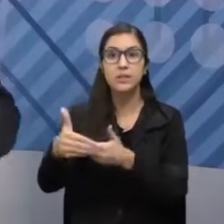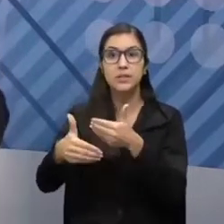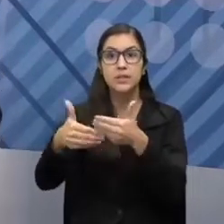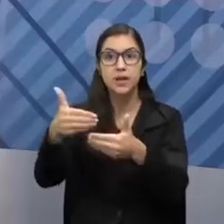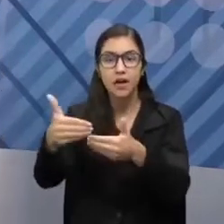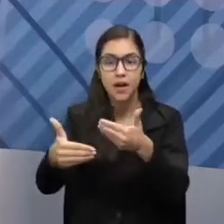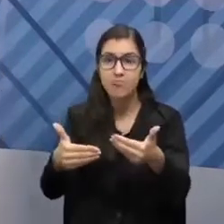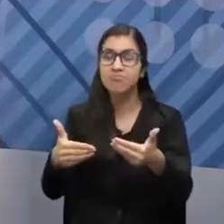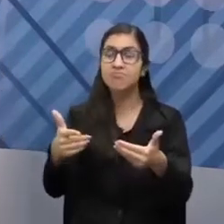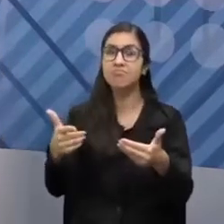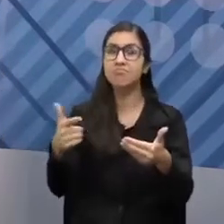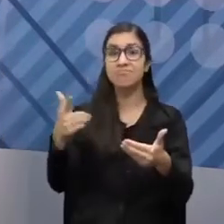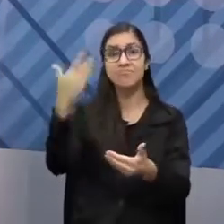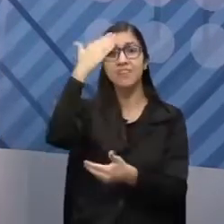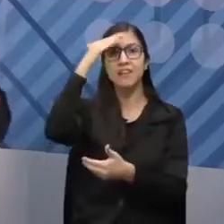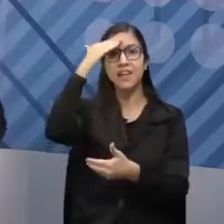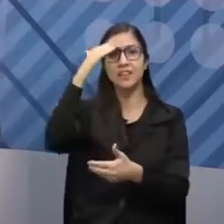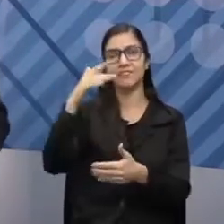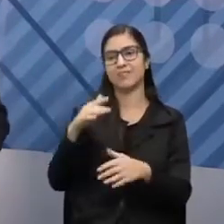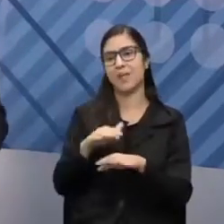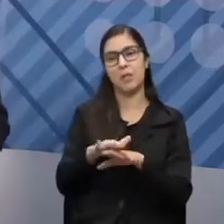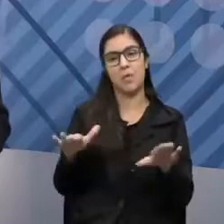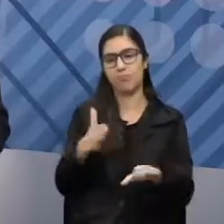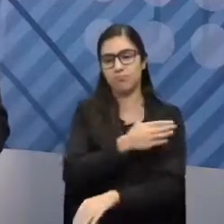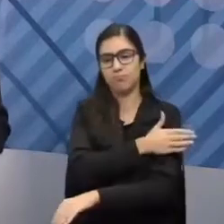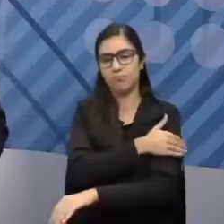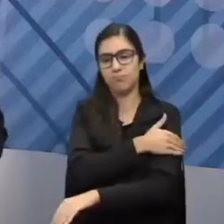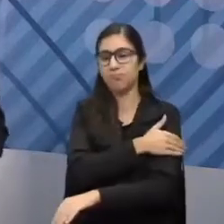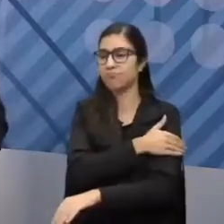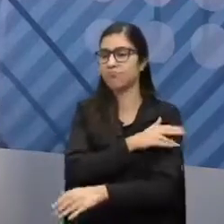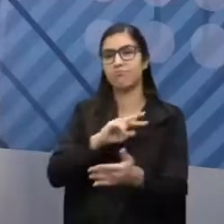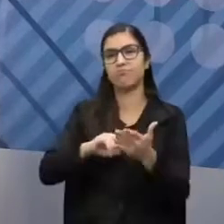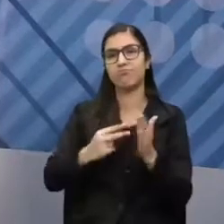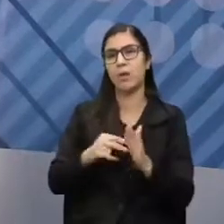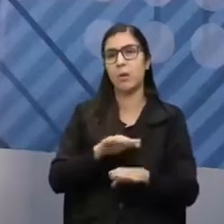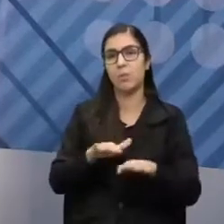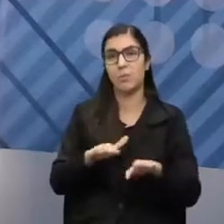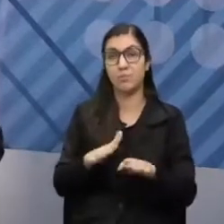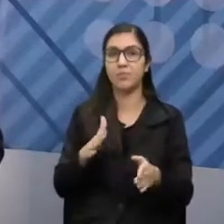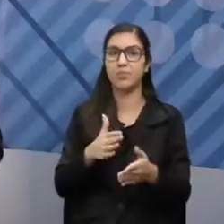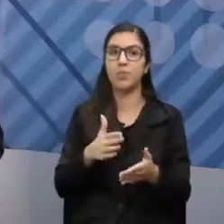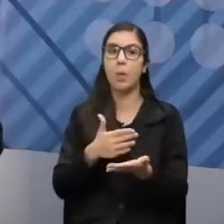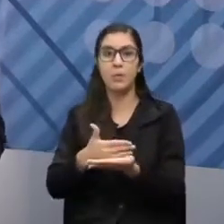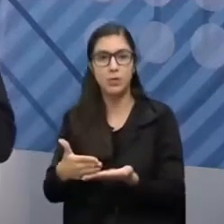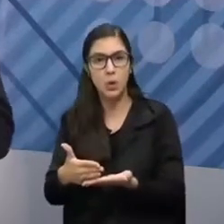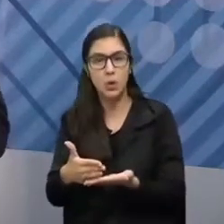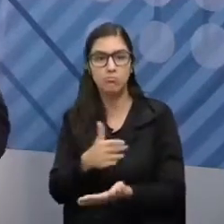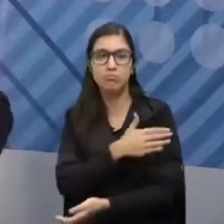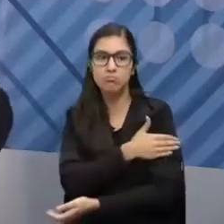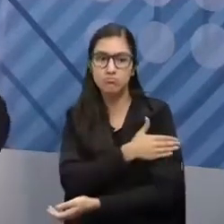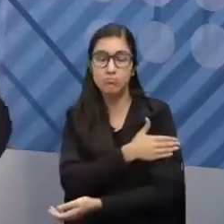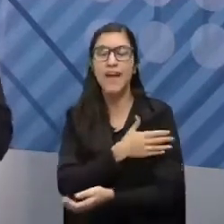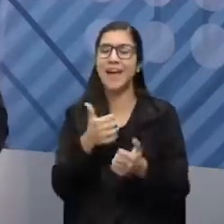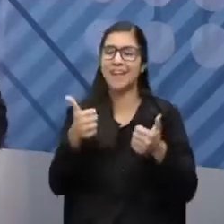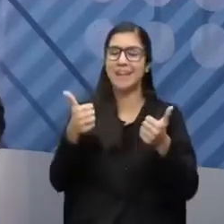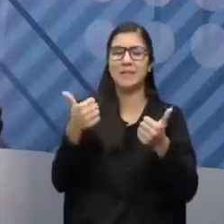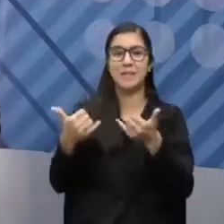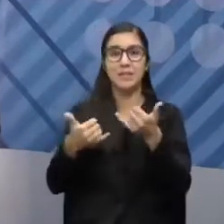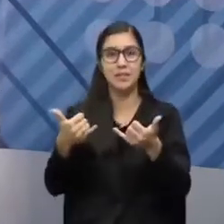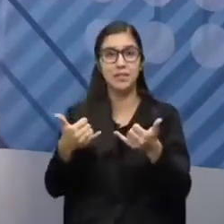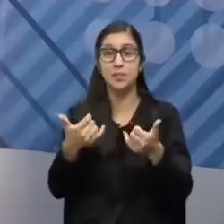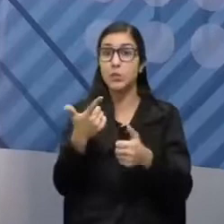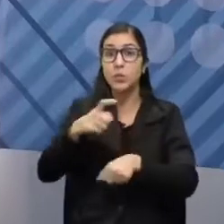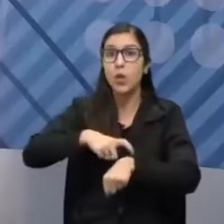isso passa a fazer sentido. Acabou, certo? Então, começou, acabou. Então, início e fim, não tem